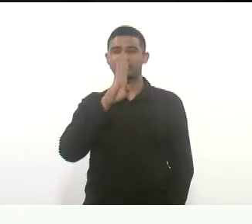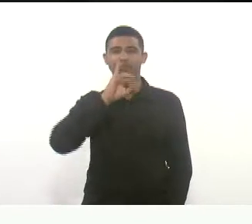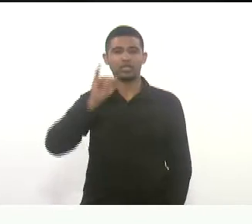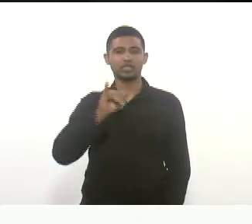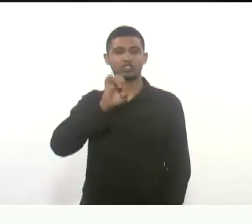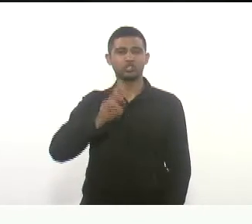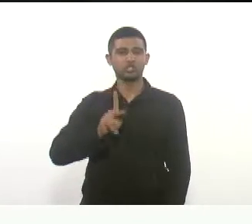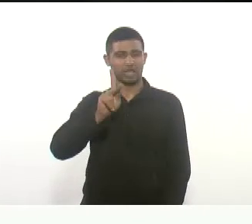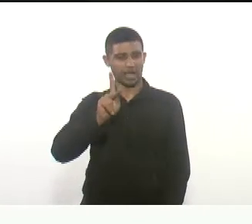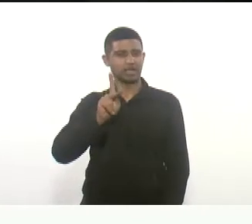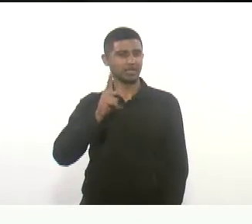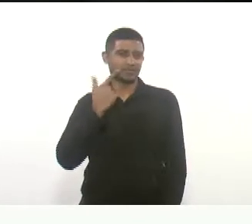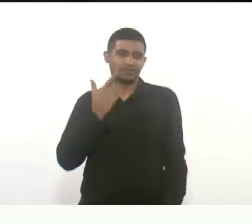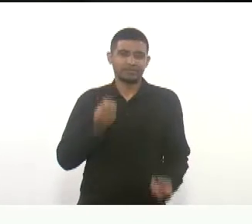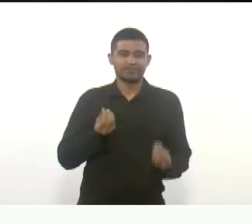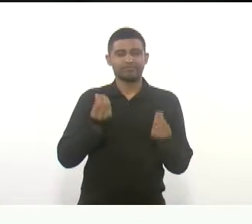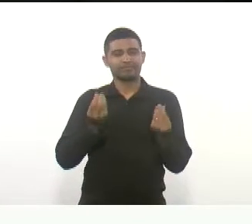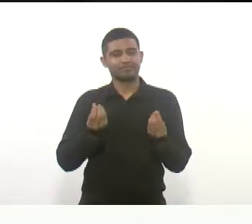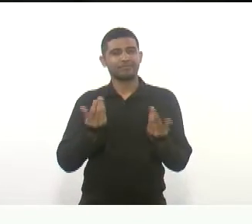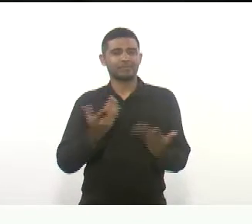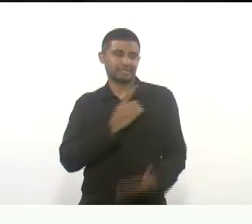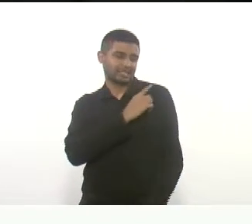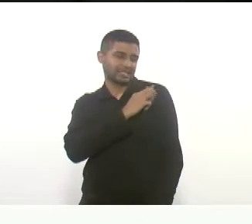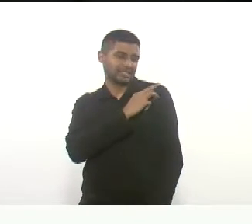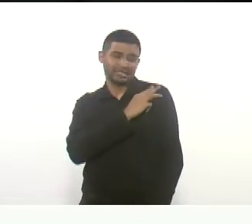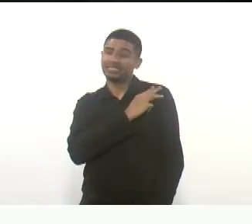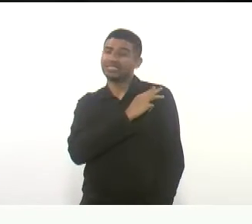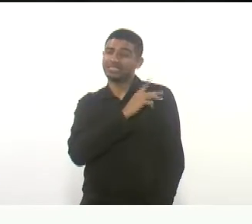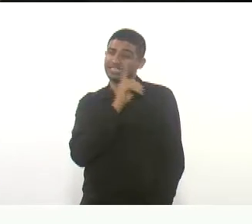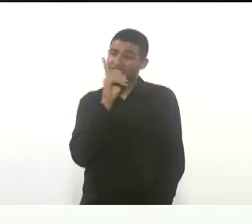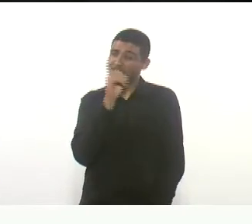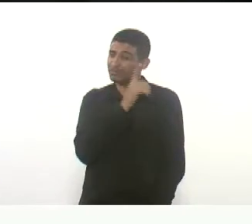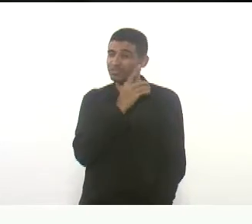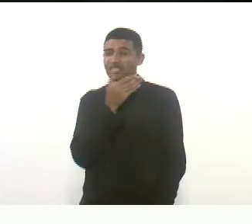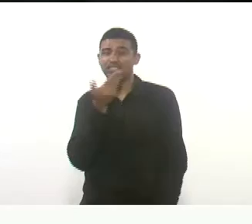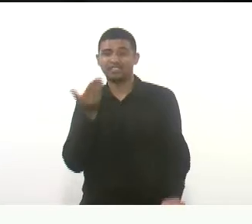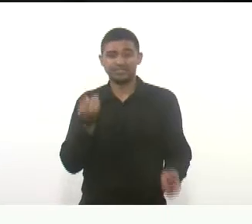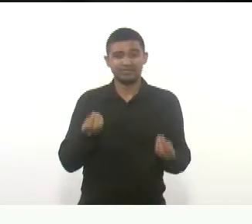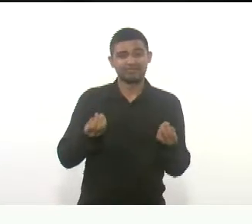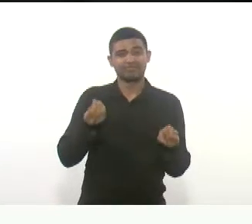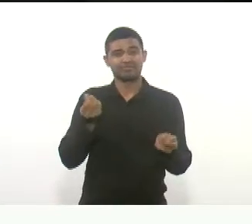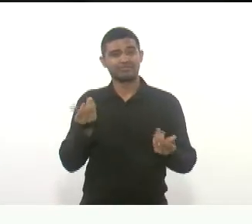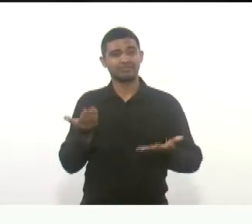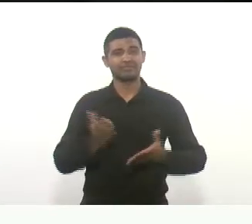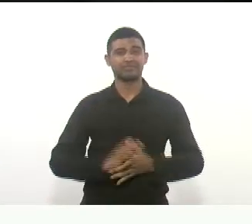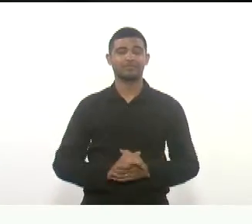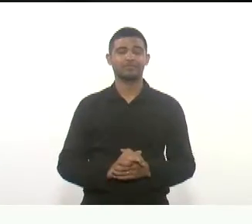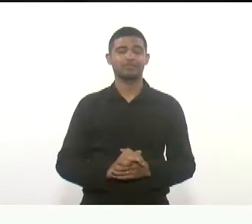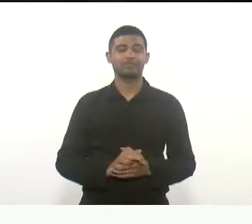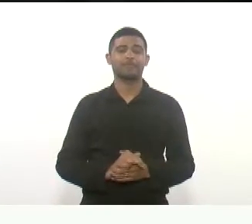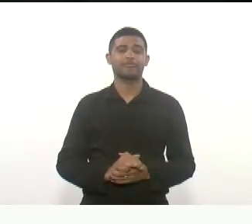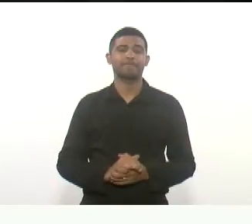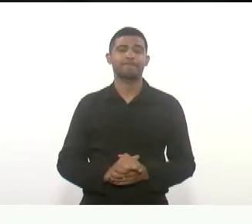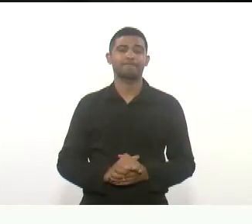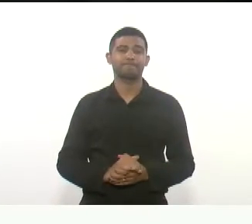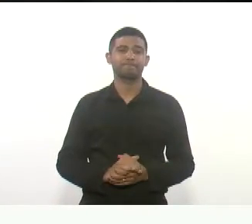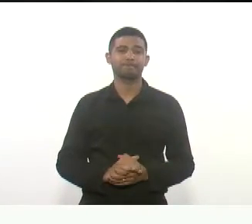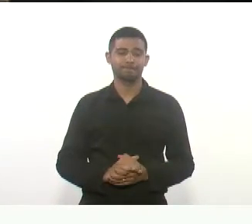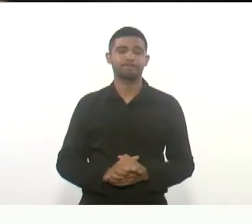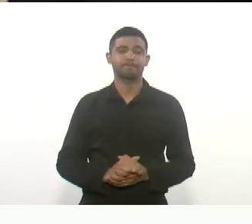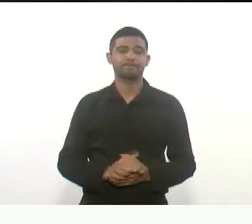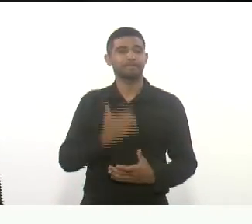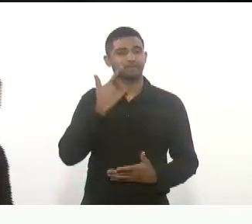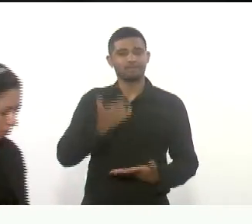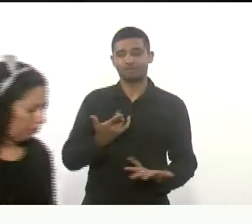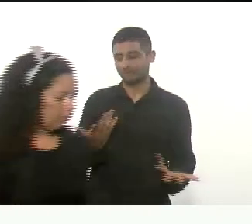anos finais, é um momento muito difícil aí nessa transição, né, entre anos iniciais, e esse buraco que a gente